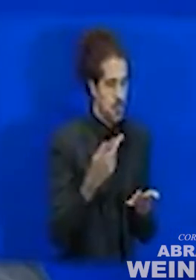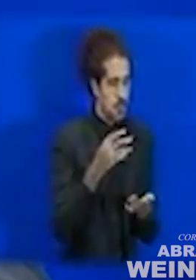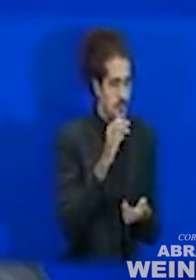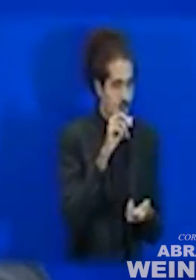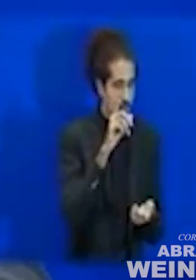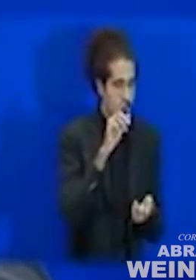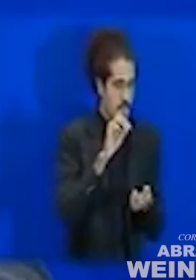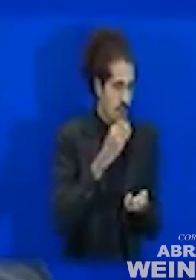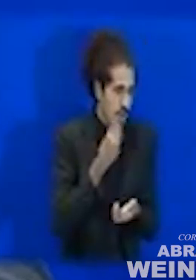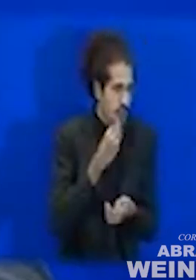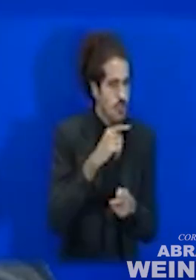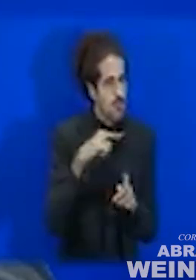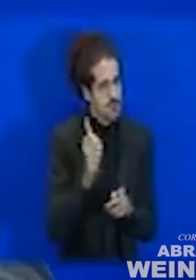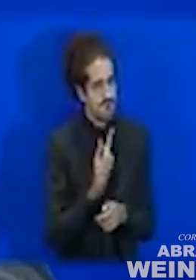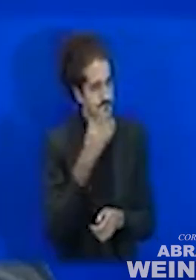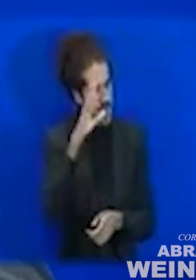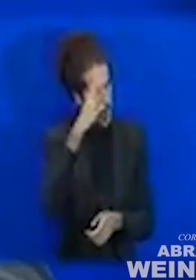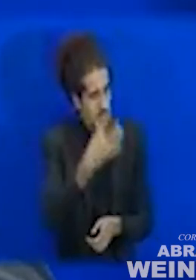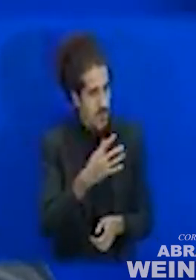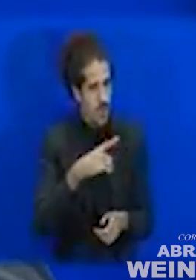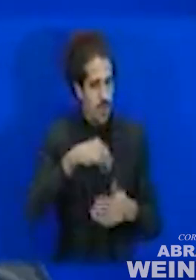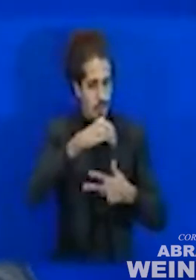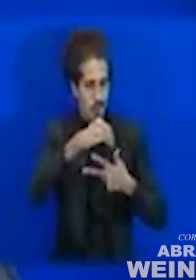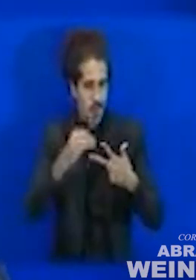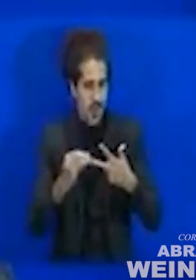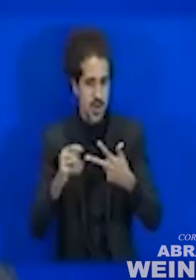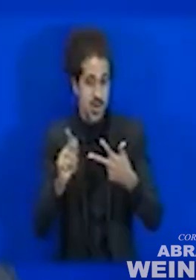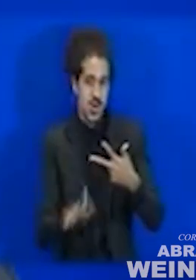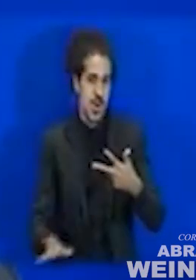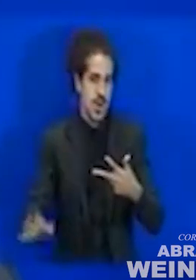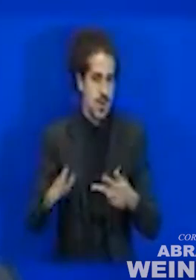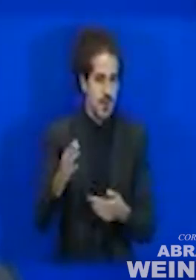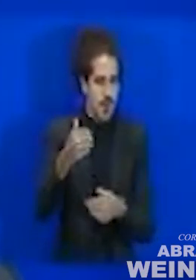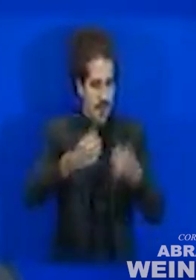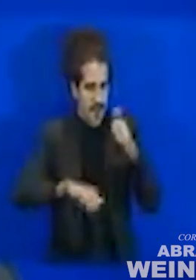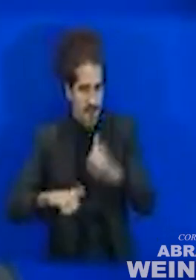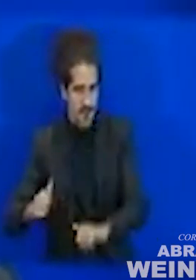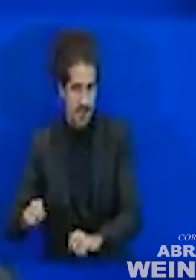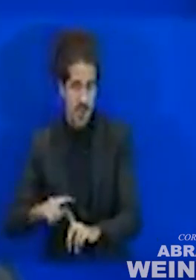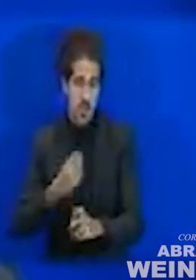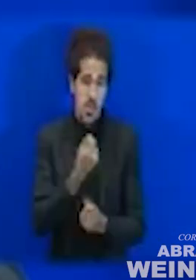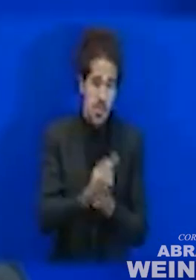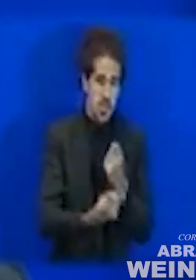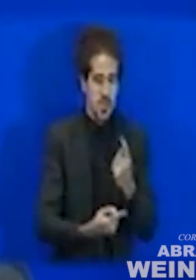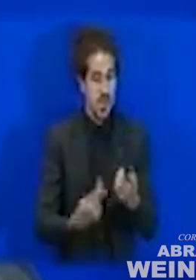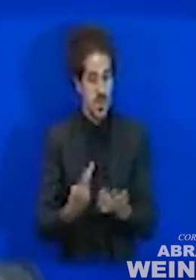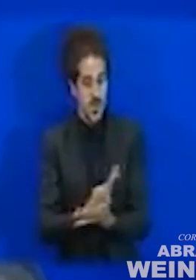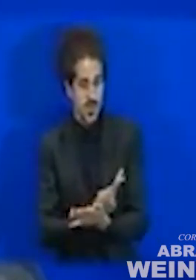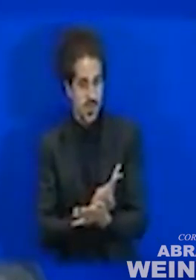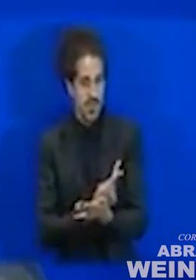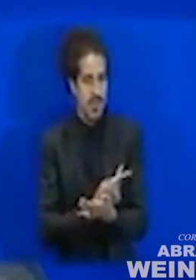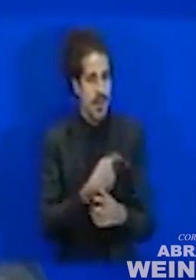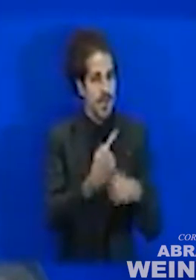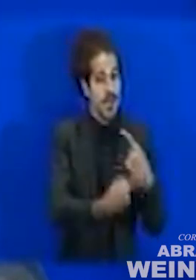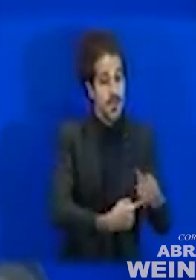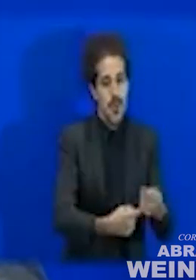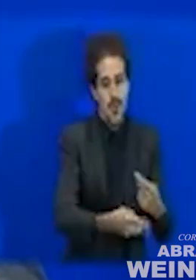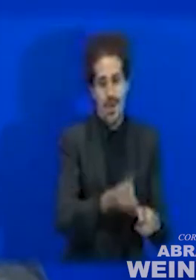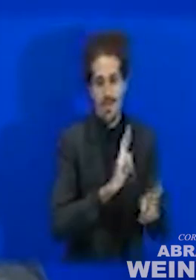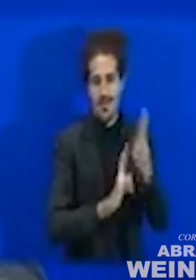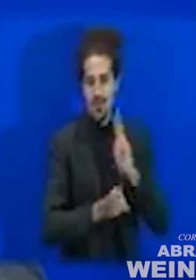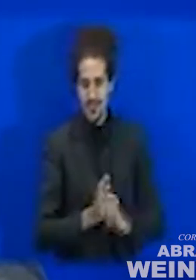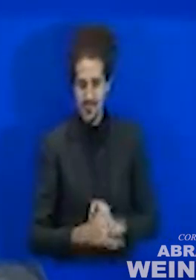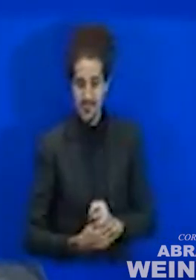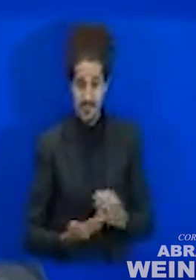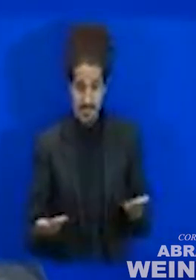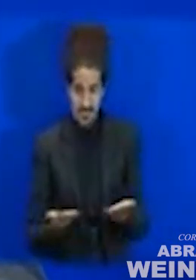Então, a gente faz um acompanhamento do Enem como um todo. Certas situações vão ocorrendo e vão chegando até nós depois. Então, por exemplo, agora